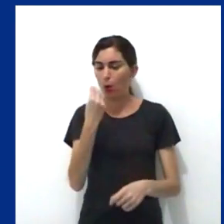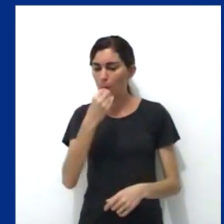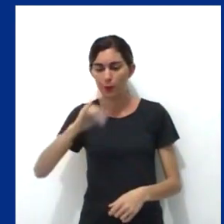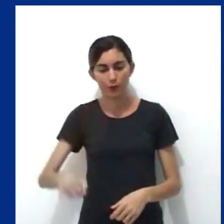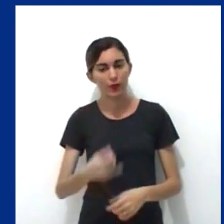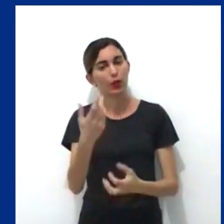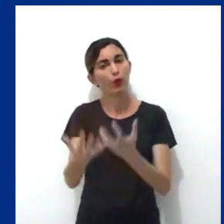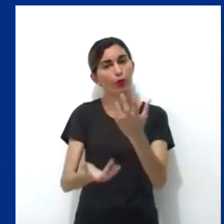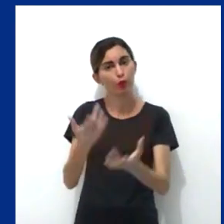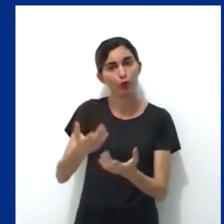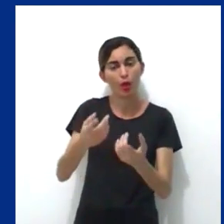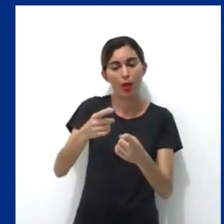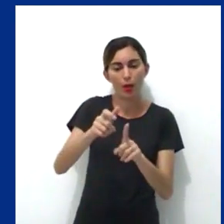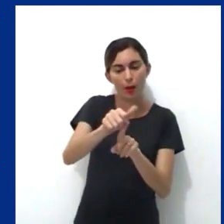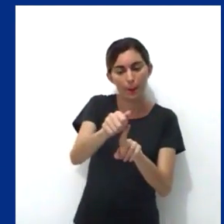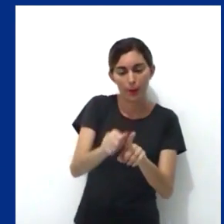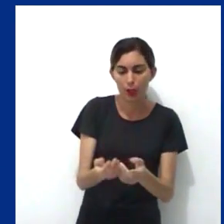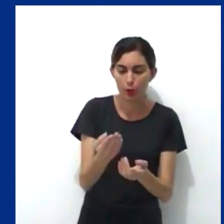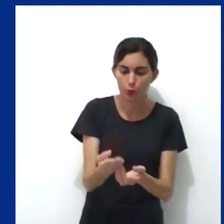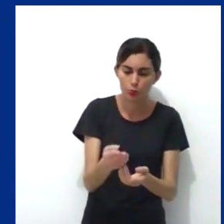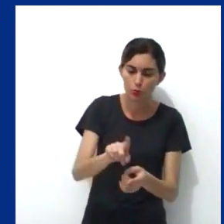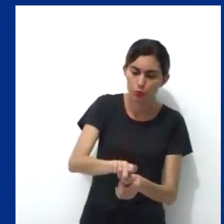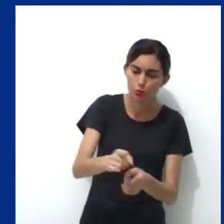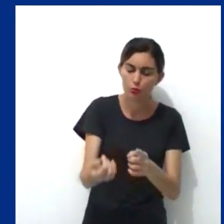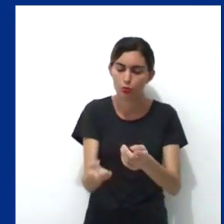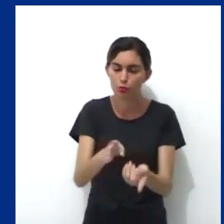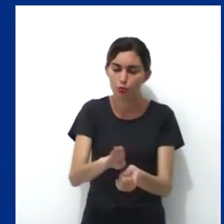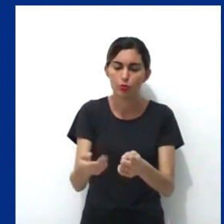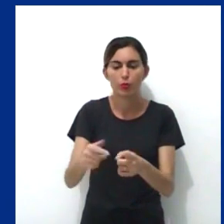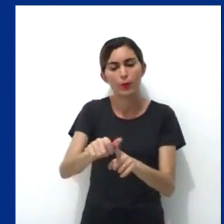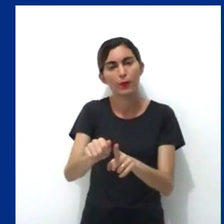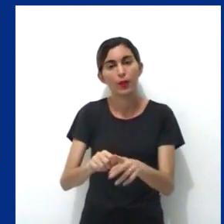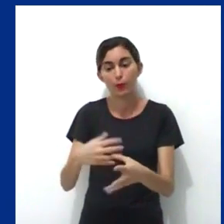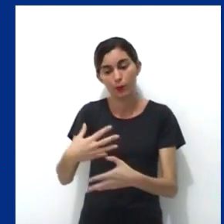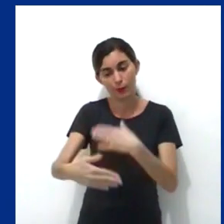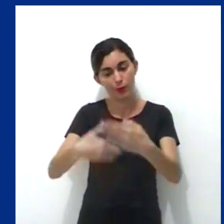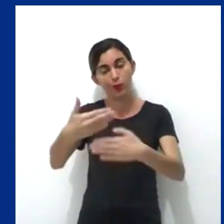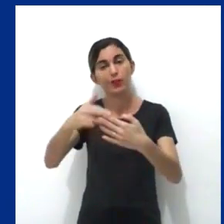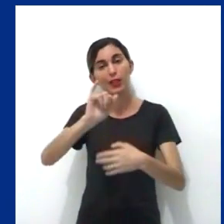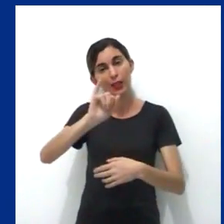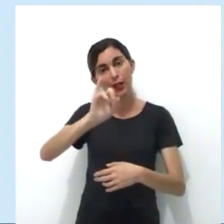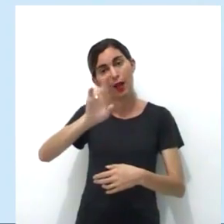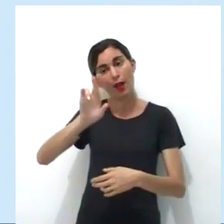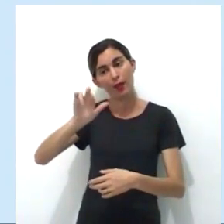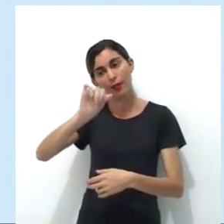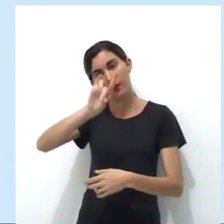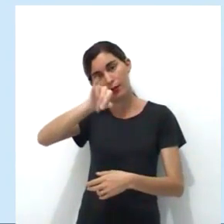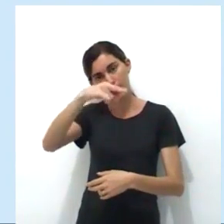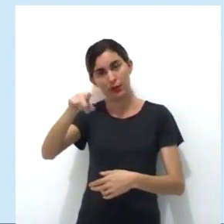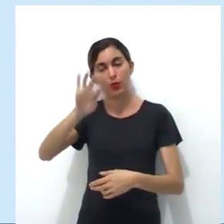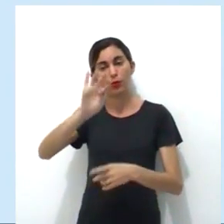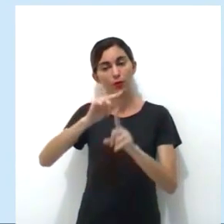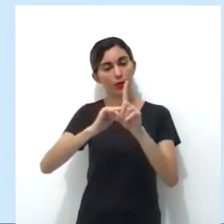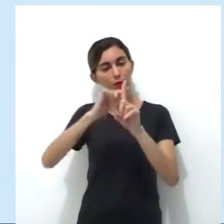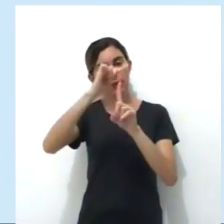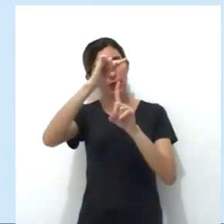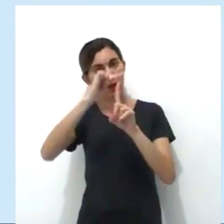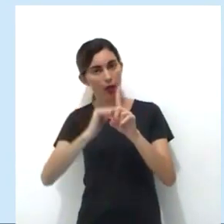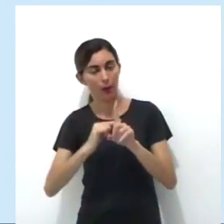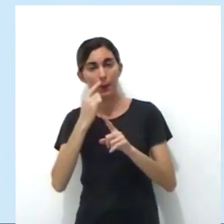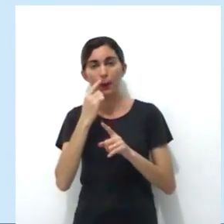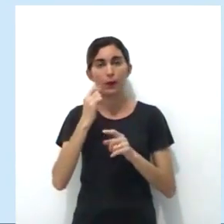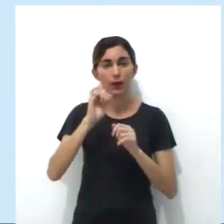representado no São João pelas fogueiras de São João que aquecem nosso coração, nos aquece do frio também nesse